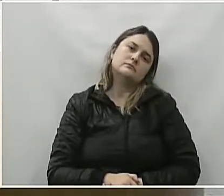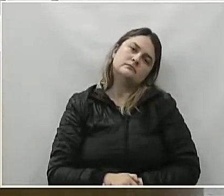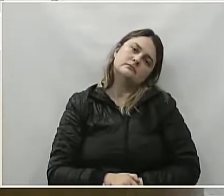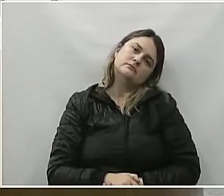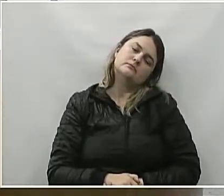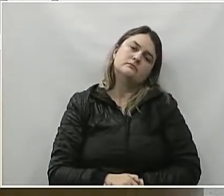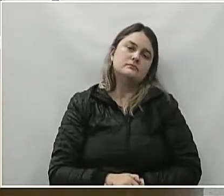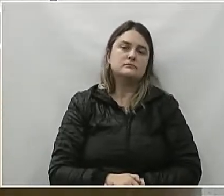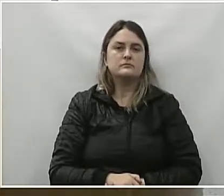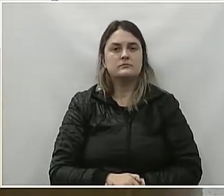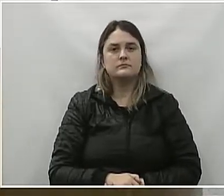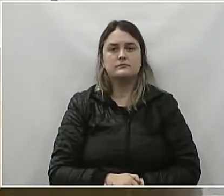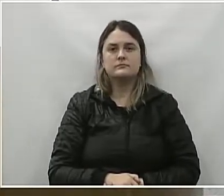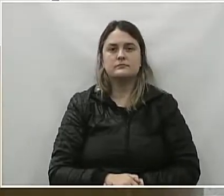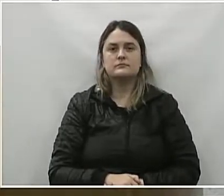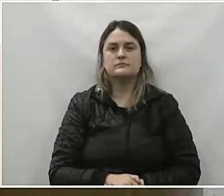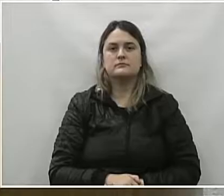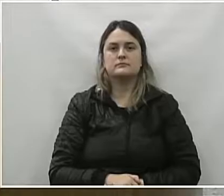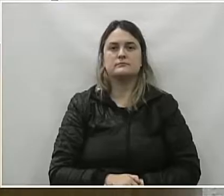Que tenso.